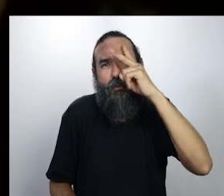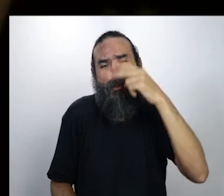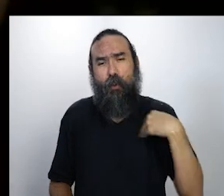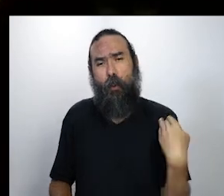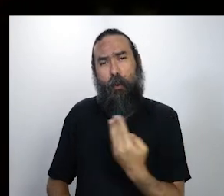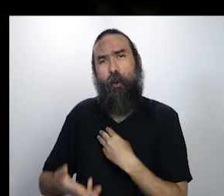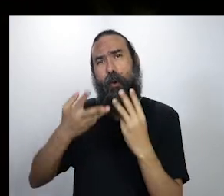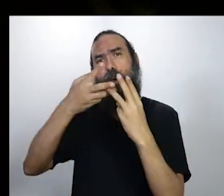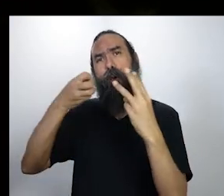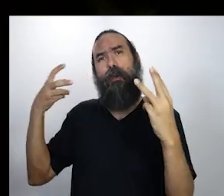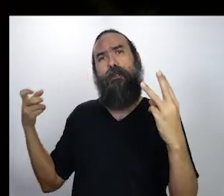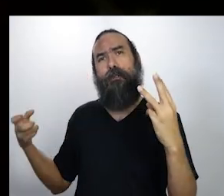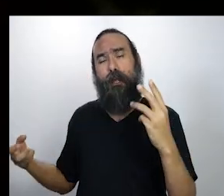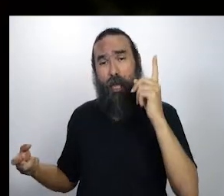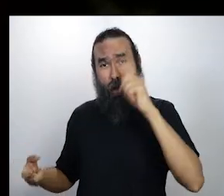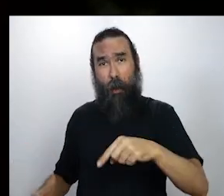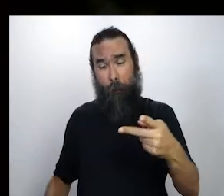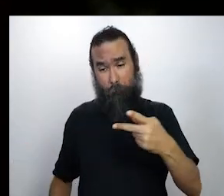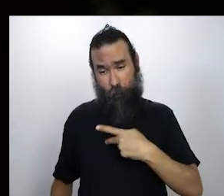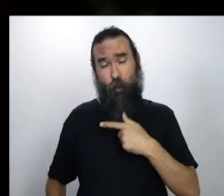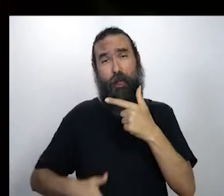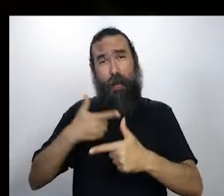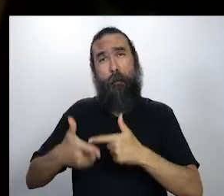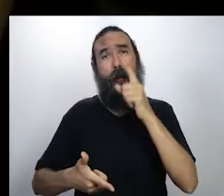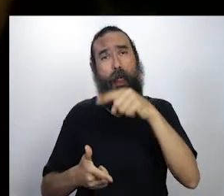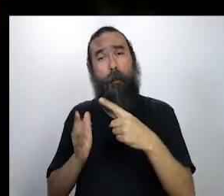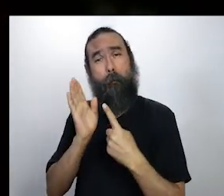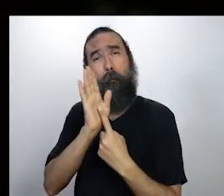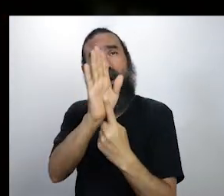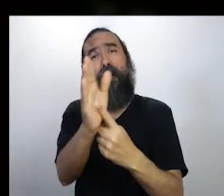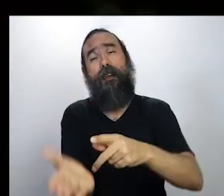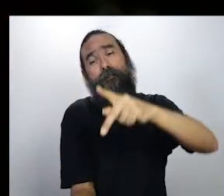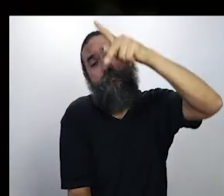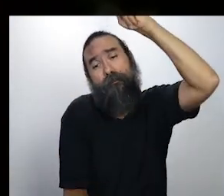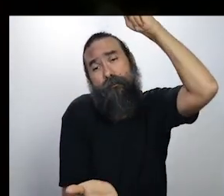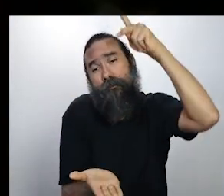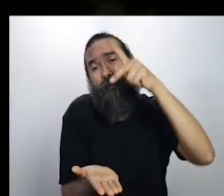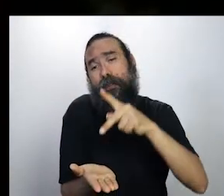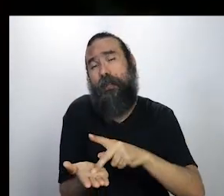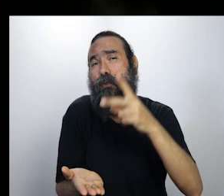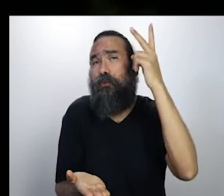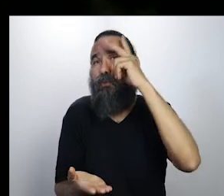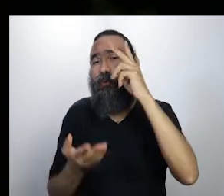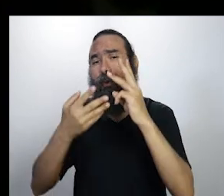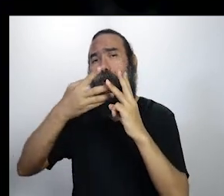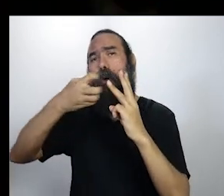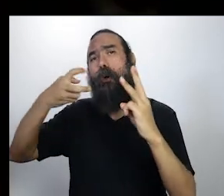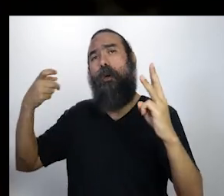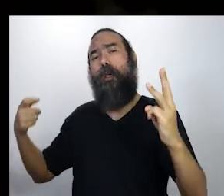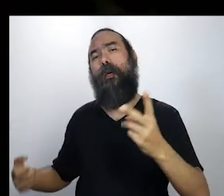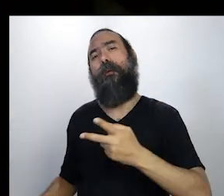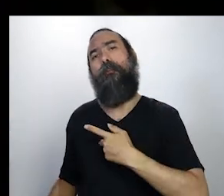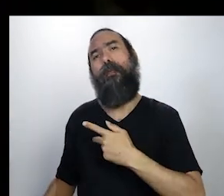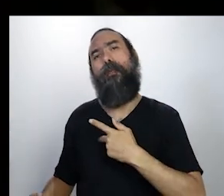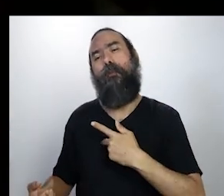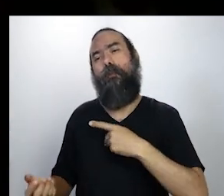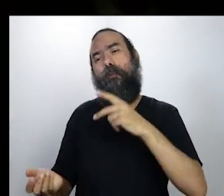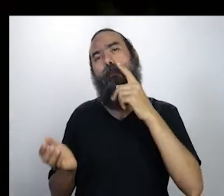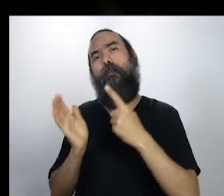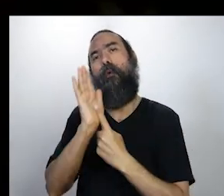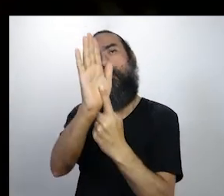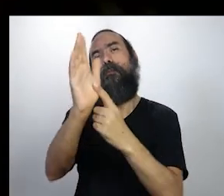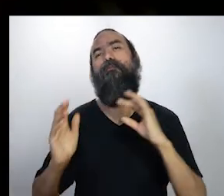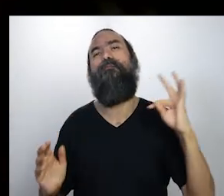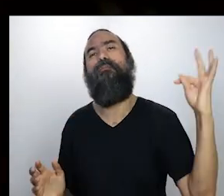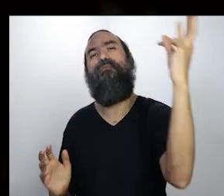nesse universo é levar a história do meu povo para o mundo inteiro. E eu tenho certeza que eu vou conseguir fazer isso. Muita gente já está sabendo